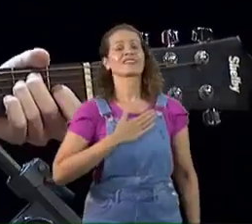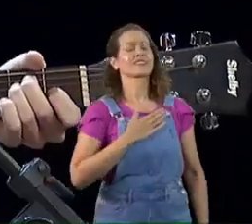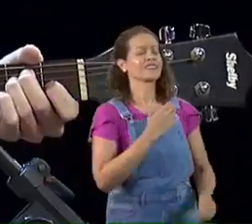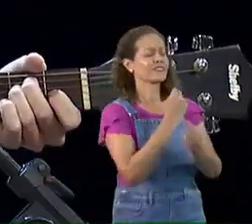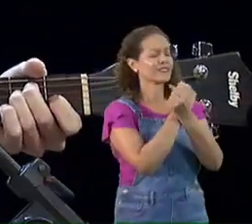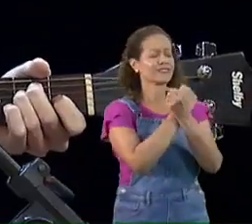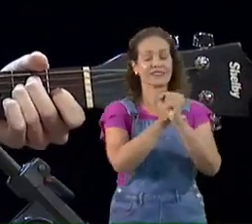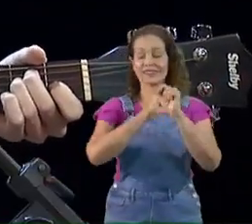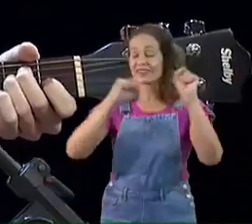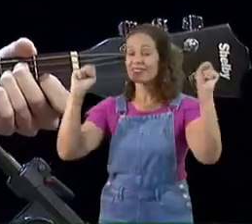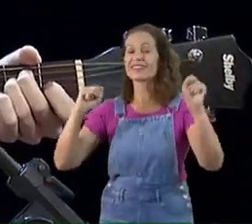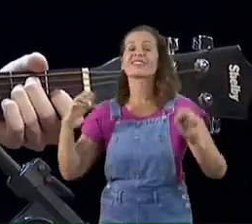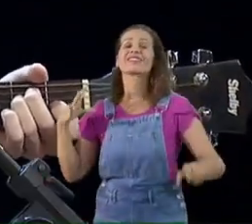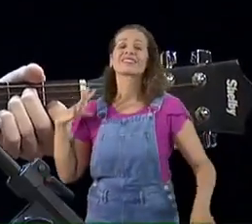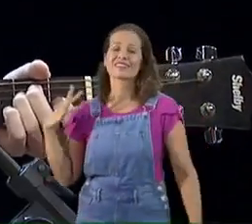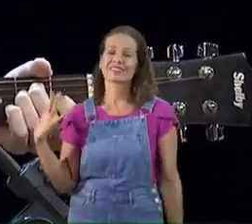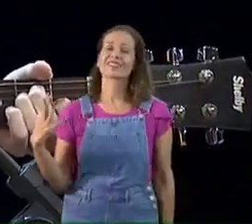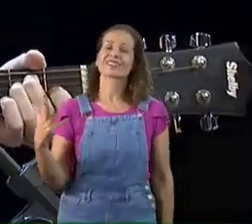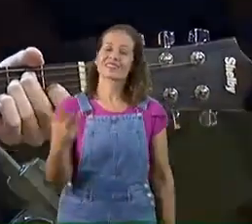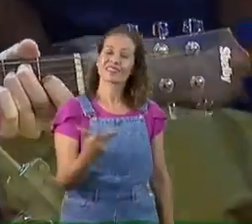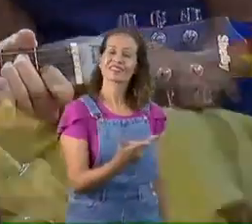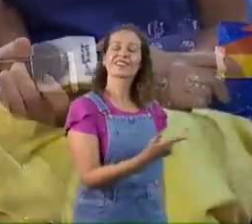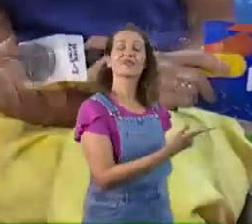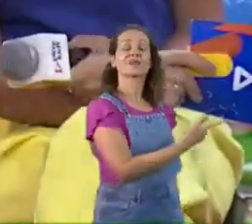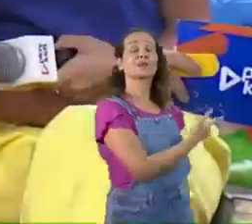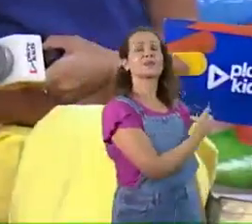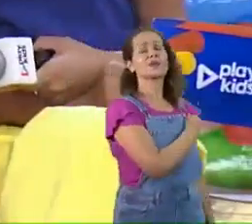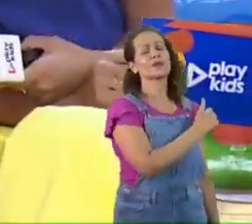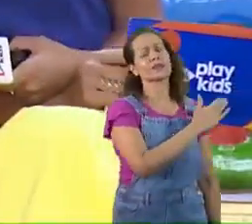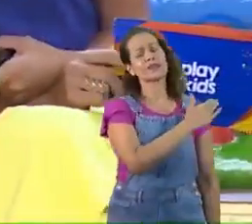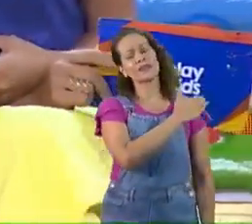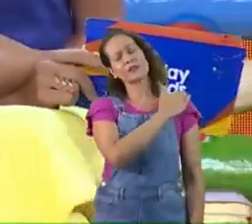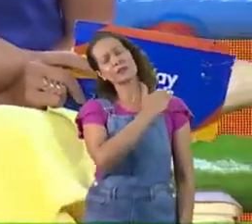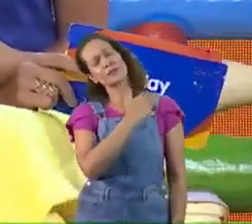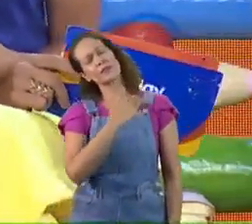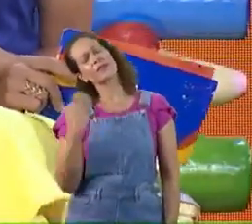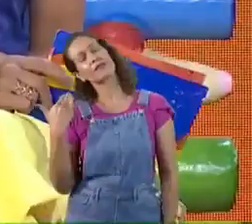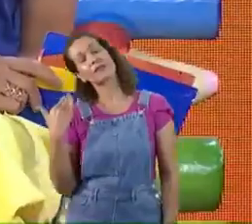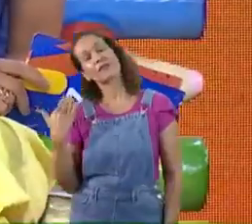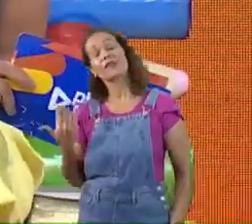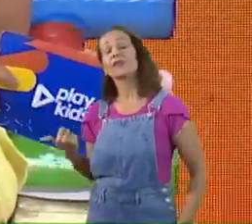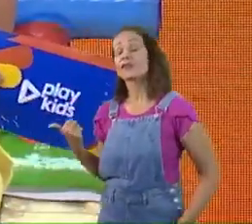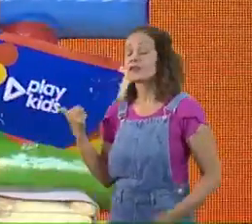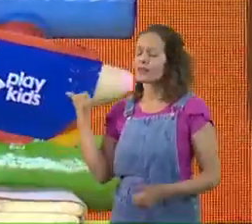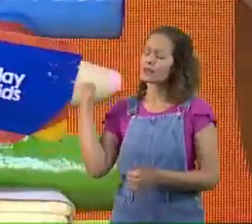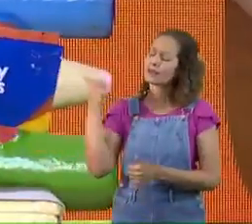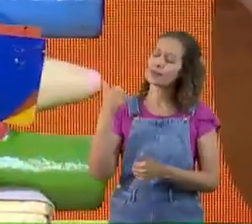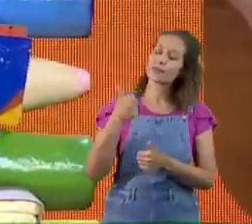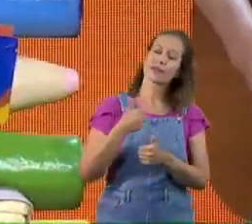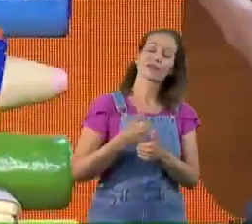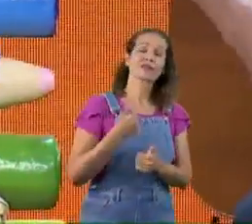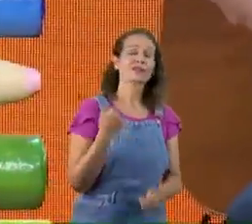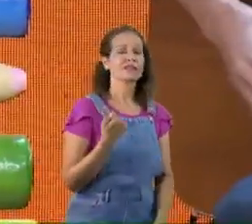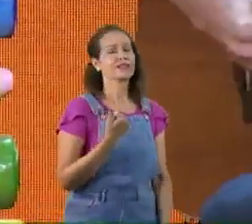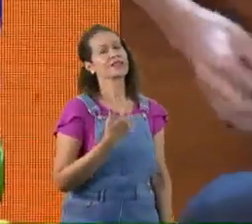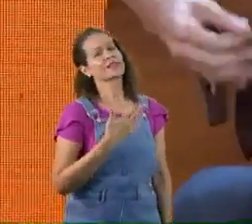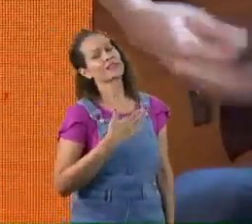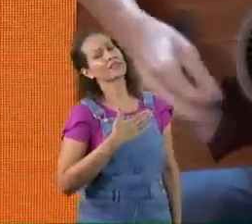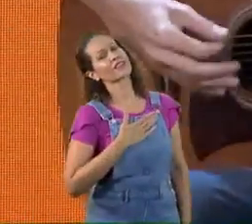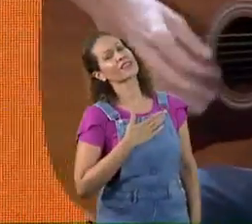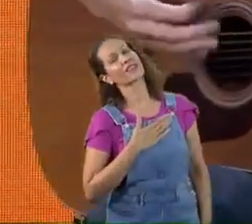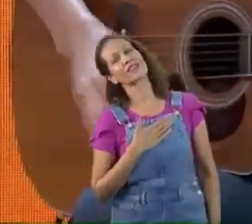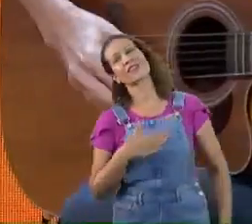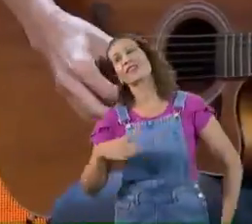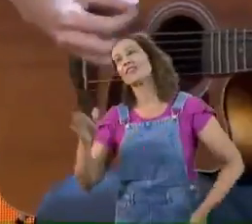Por me libertar e salvar, por ter morrido em meu lugar,